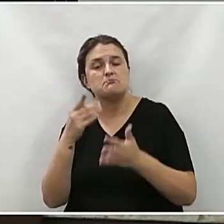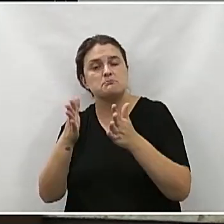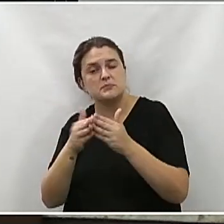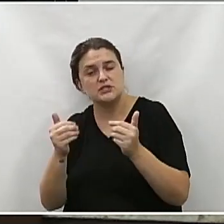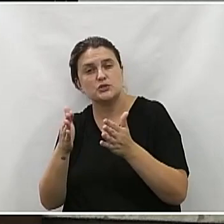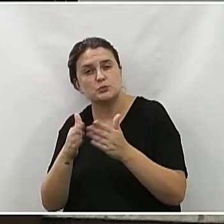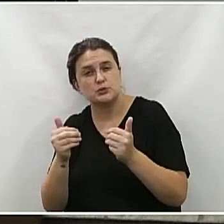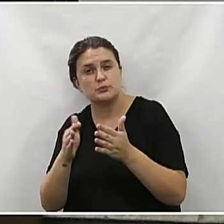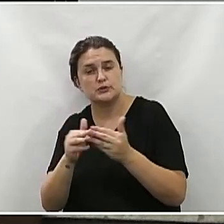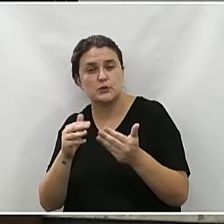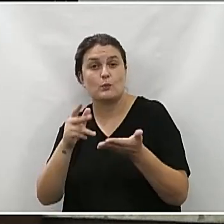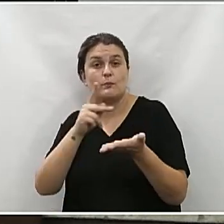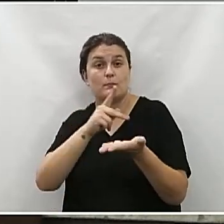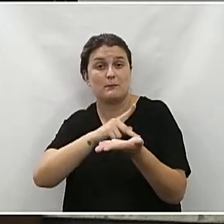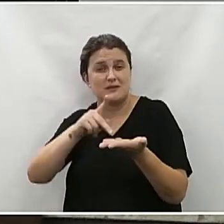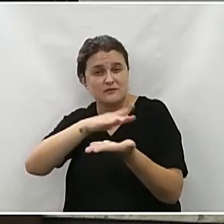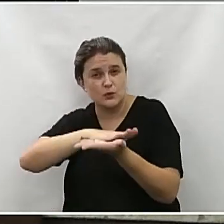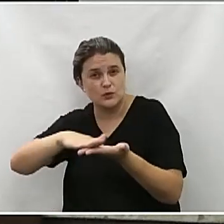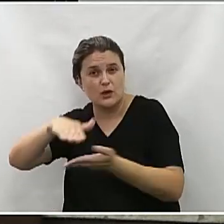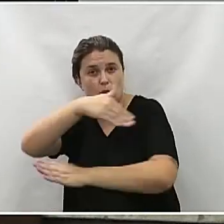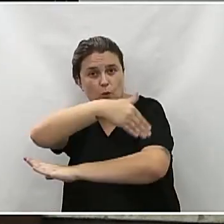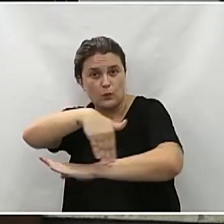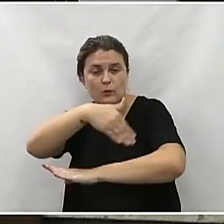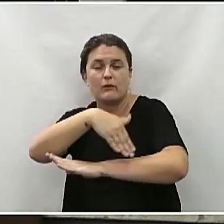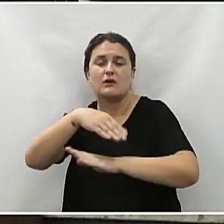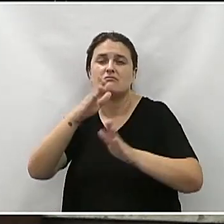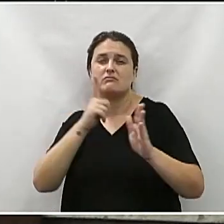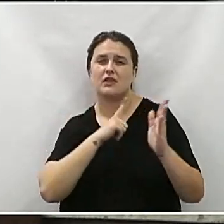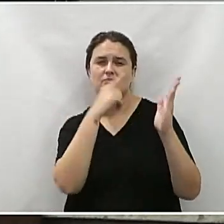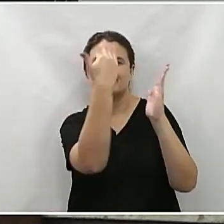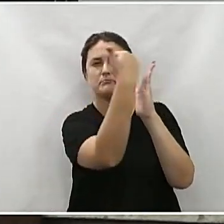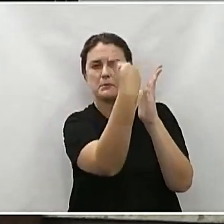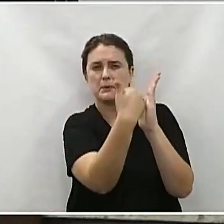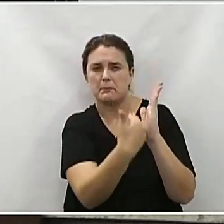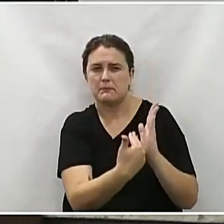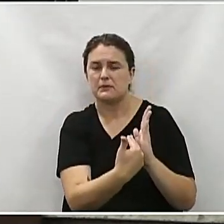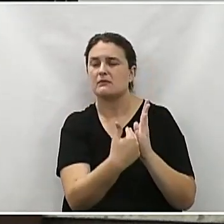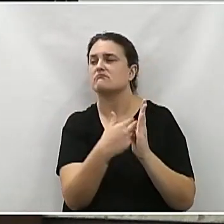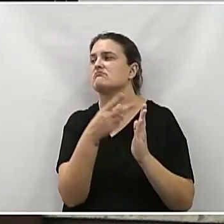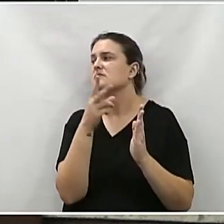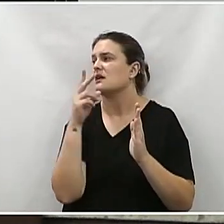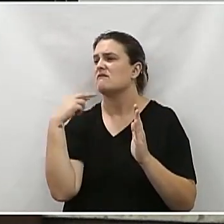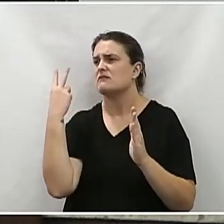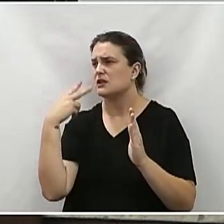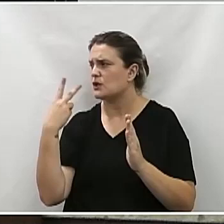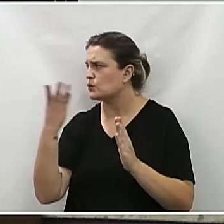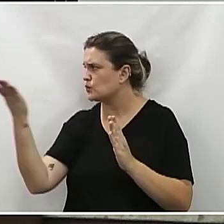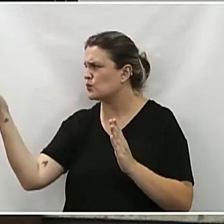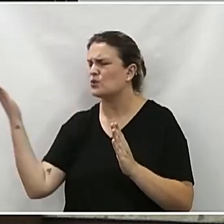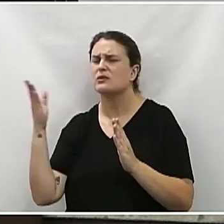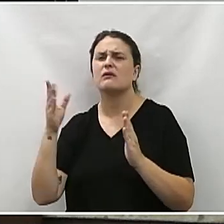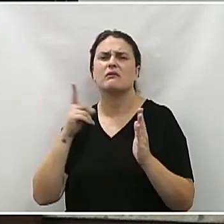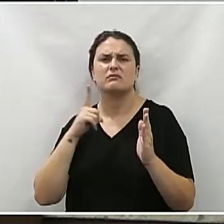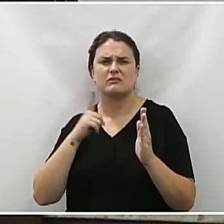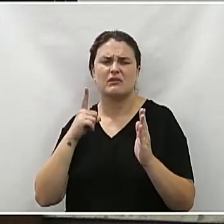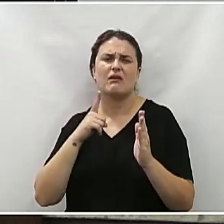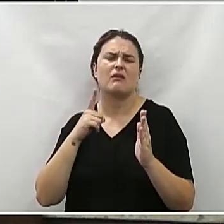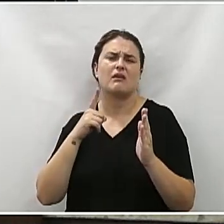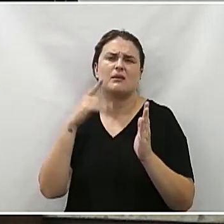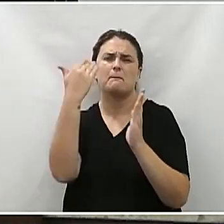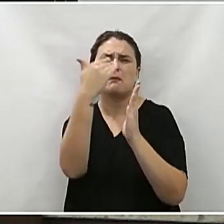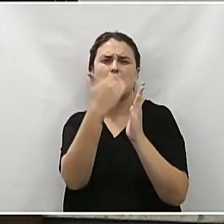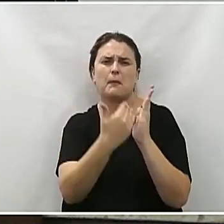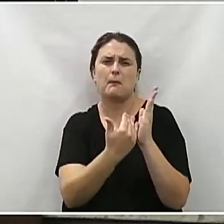pavimentações também tenho certeza que todos os vereadores recebem vários pedidos de pavimentações e a gente precisa